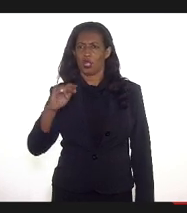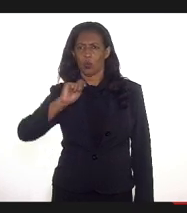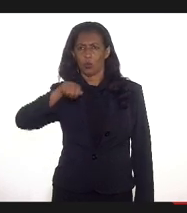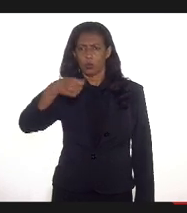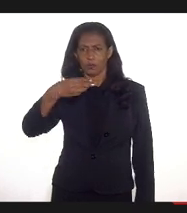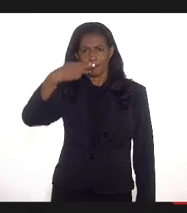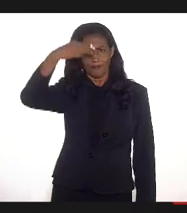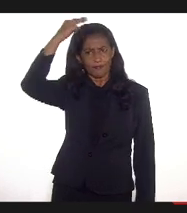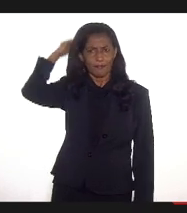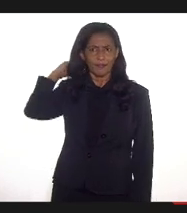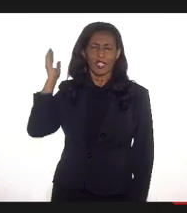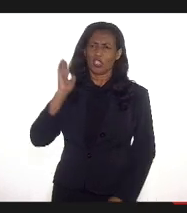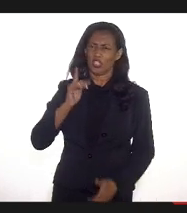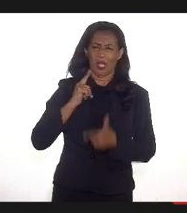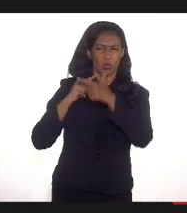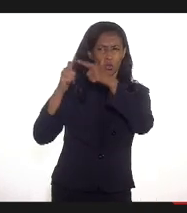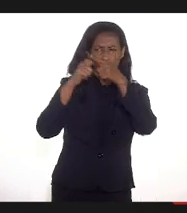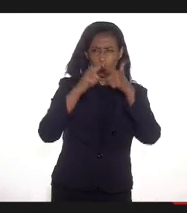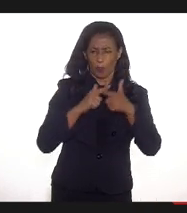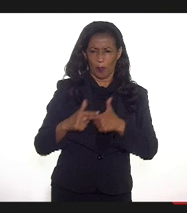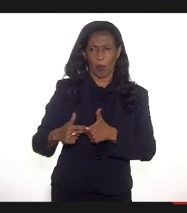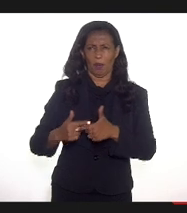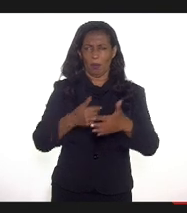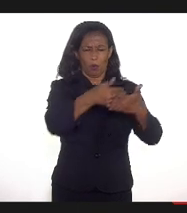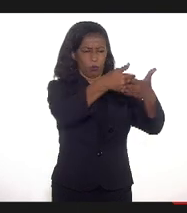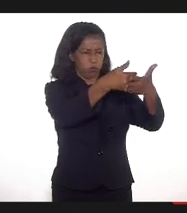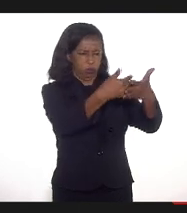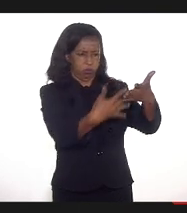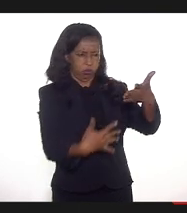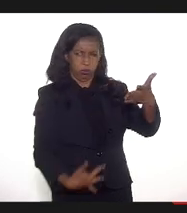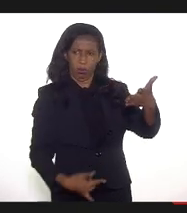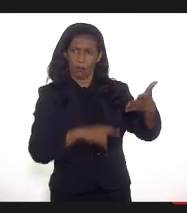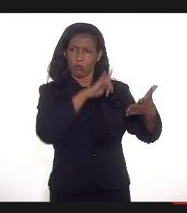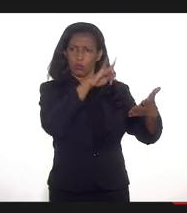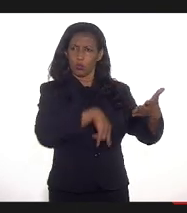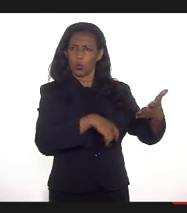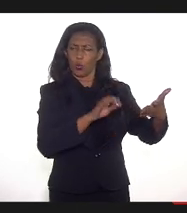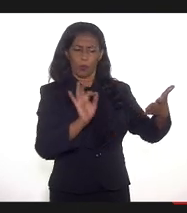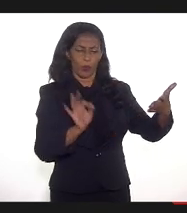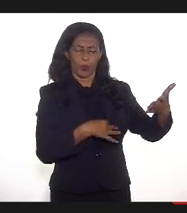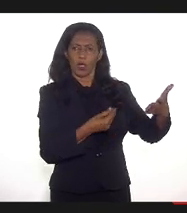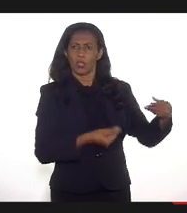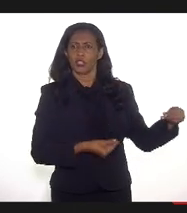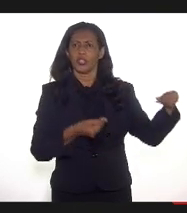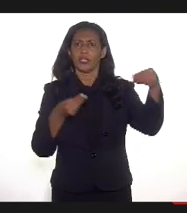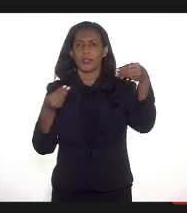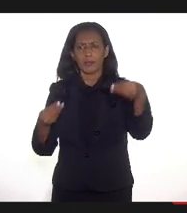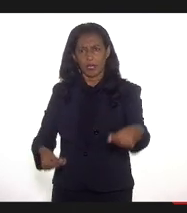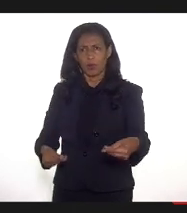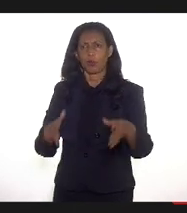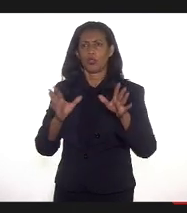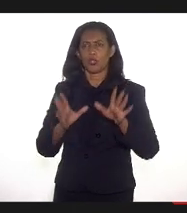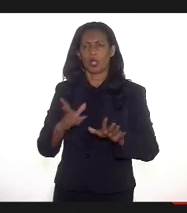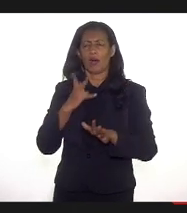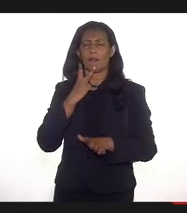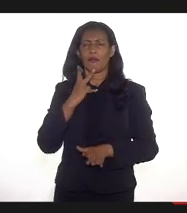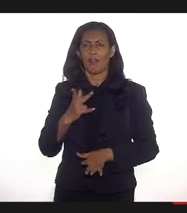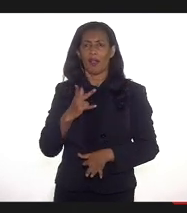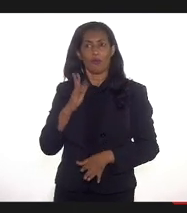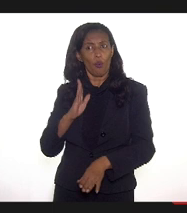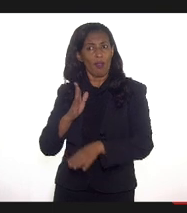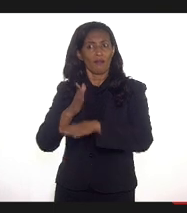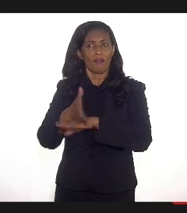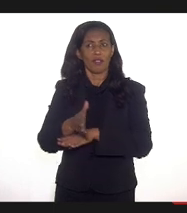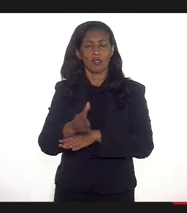problemas que nós conseguimos em relação à infraestrutura, né? Nós reconhecemos que foi um avanço, né, a regularização da verba CIDES, só que a